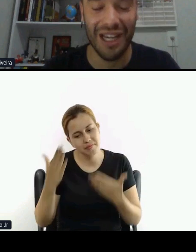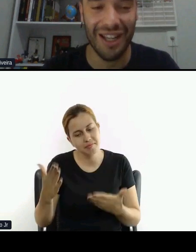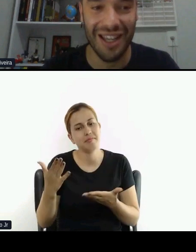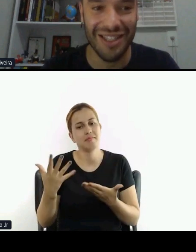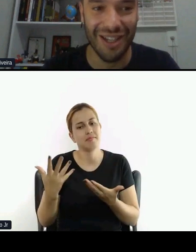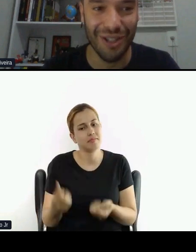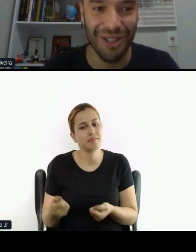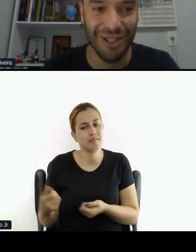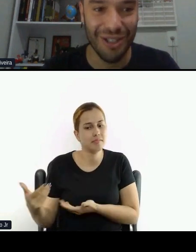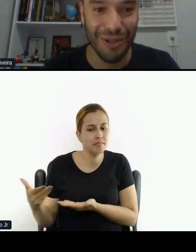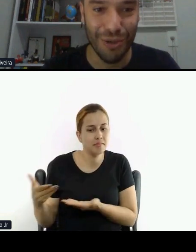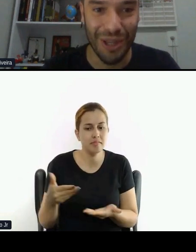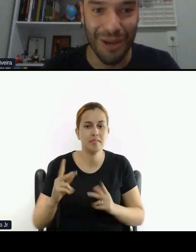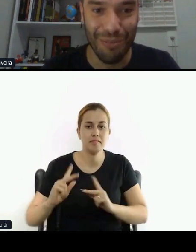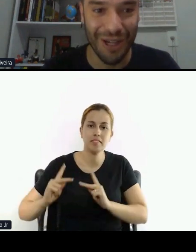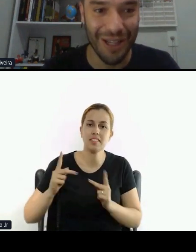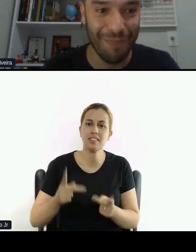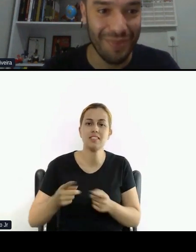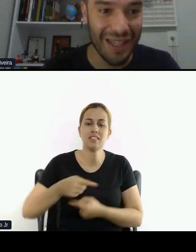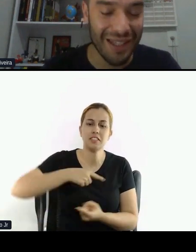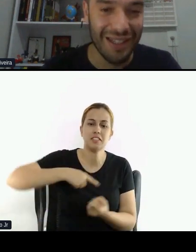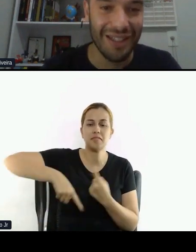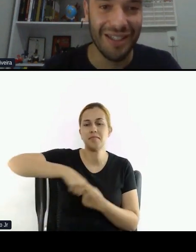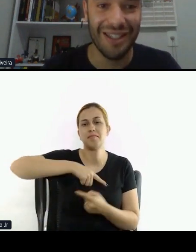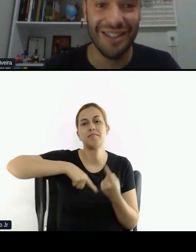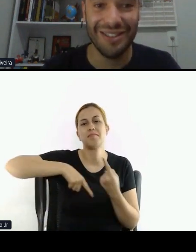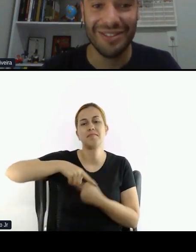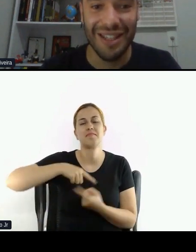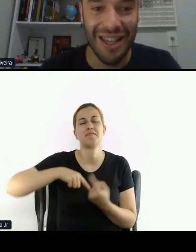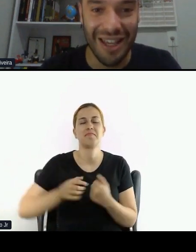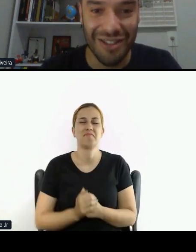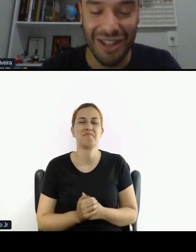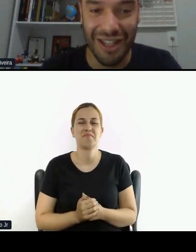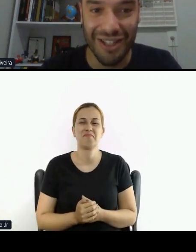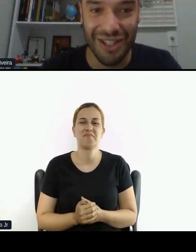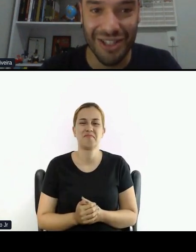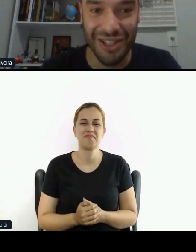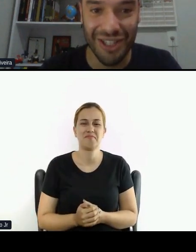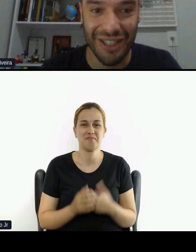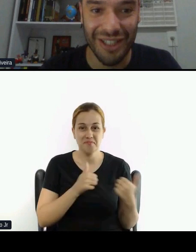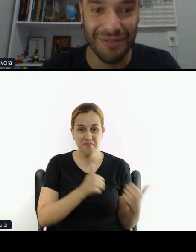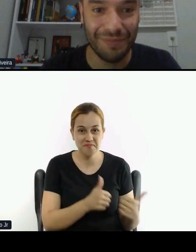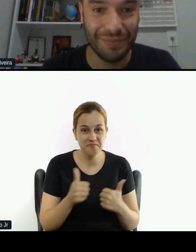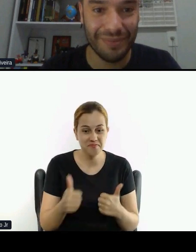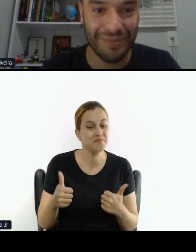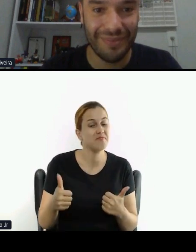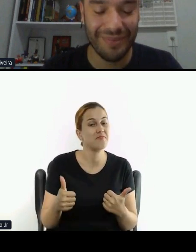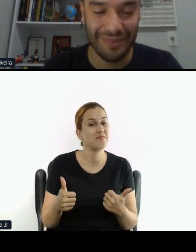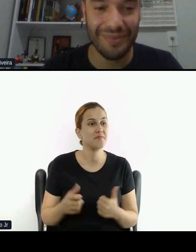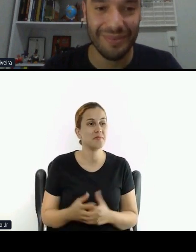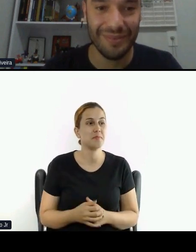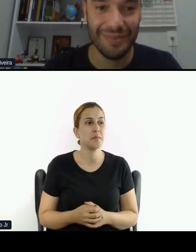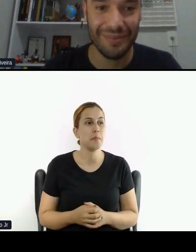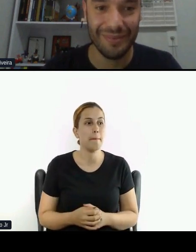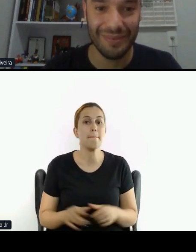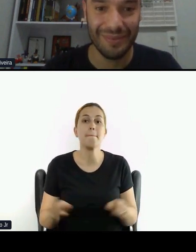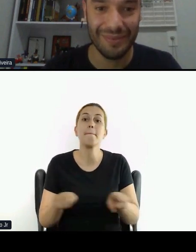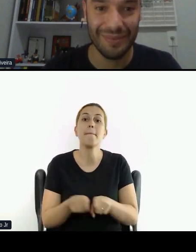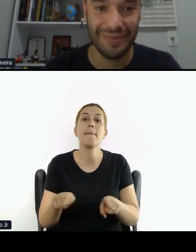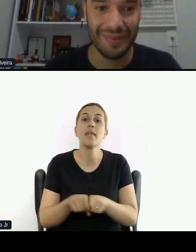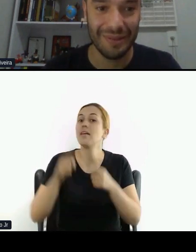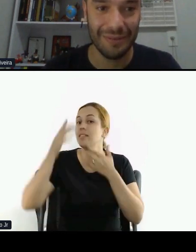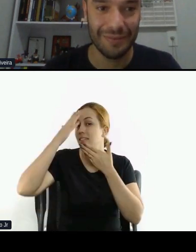gente também agradece ali o tempo, né? E é isso daí, a gente... E nós agradecemos, né,